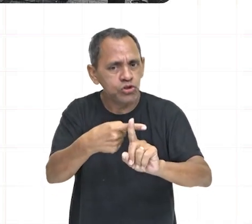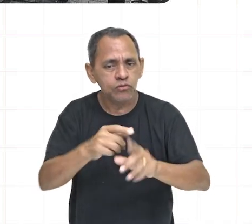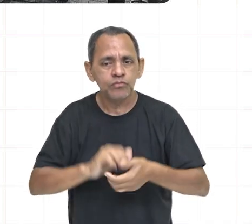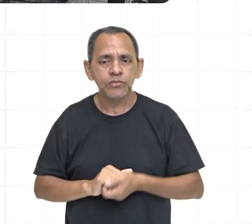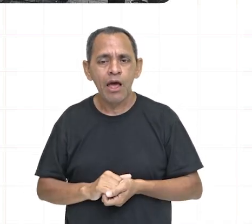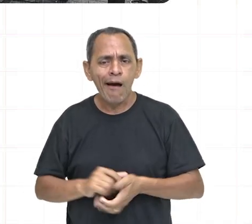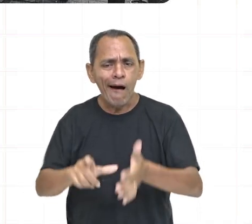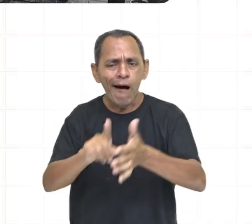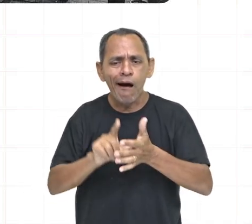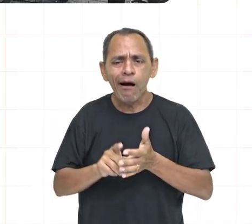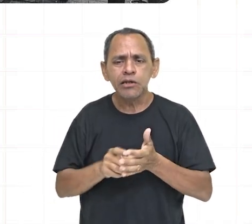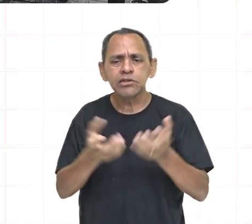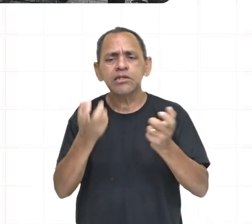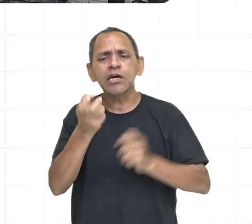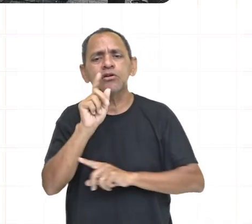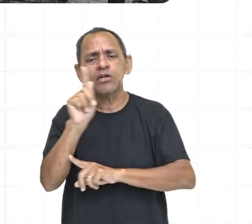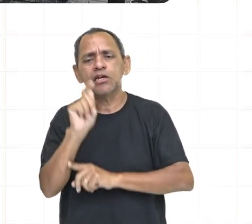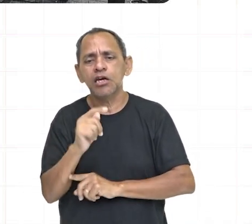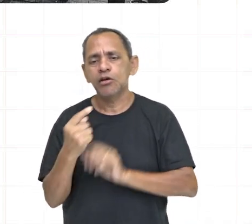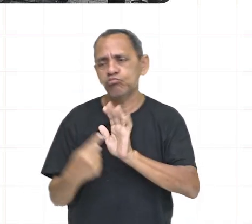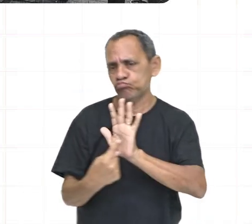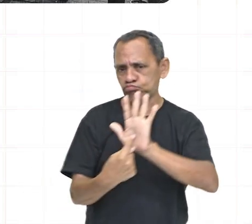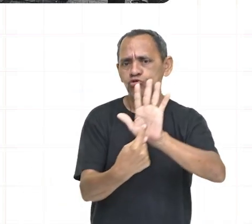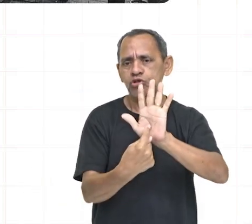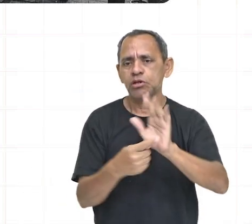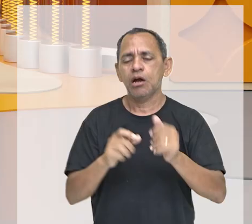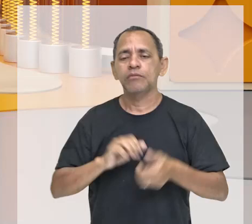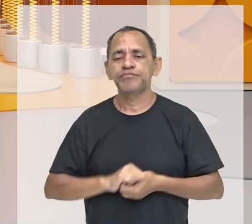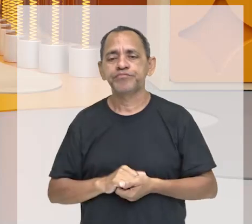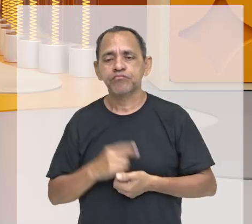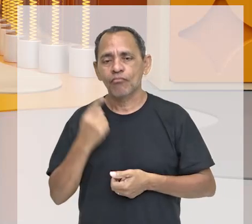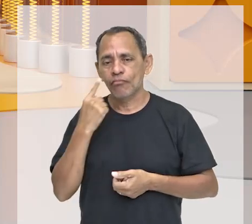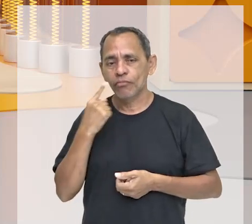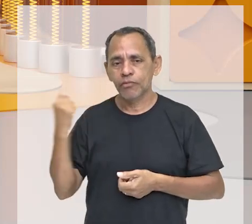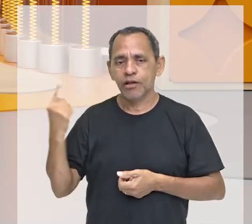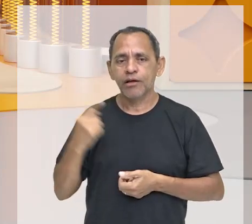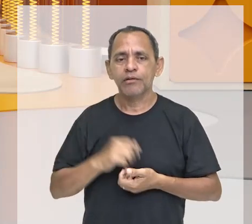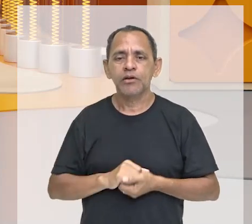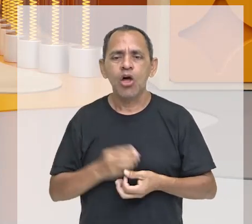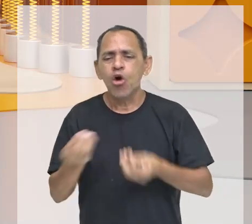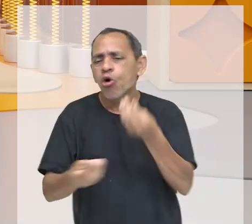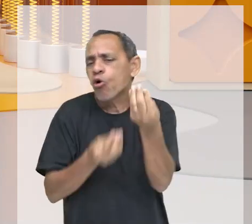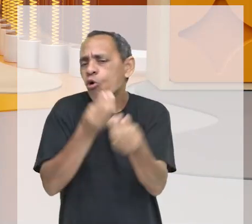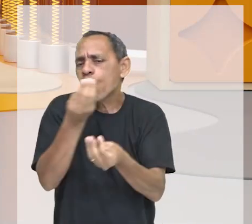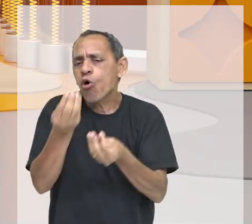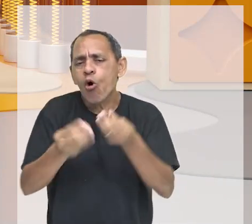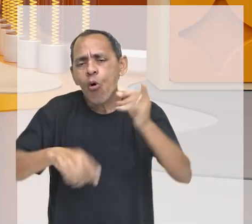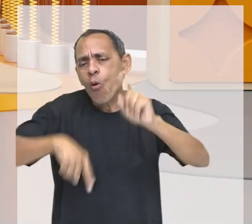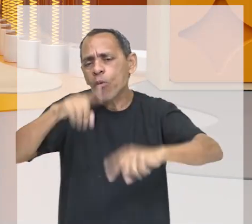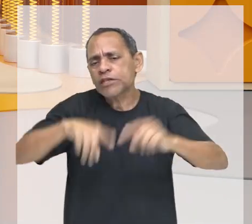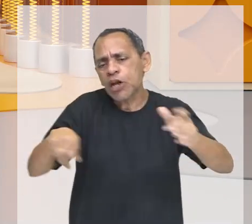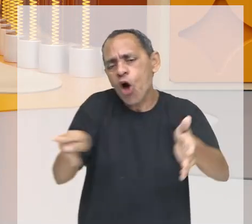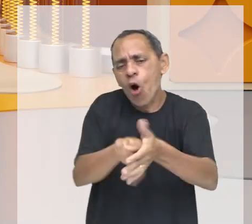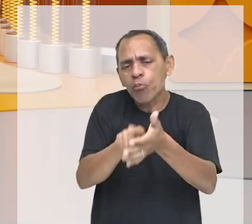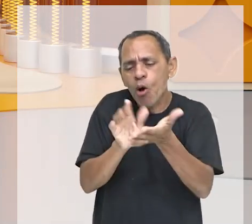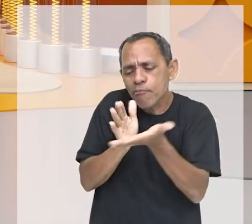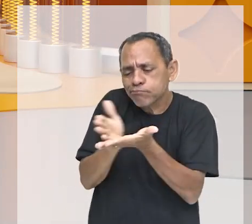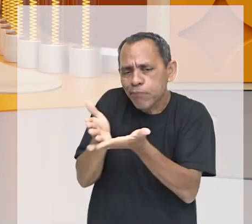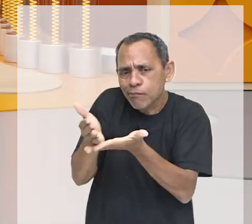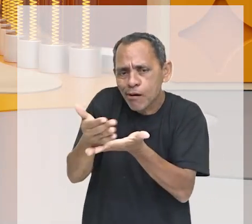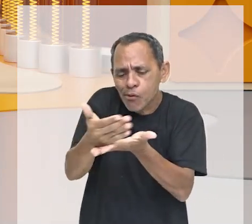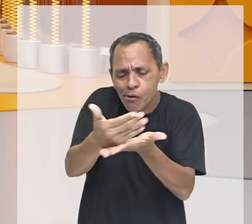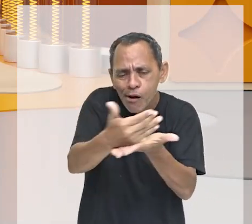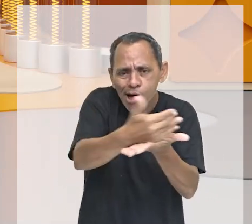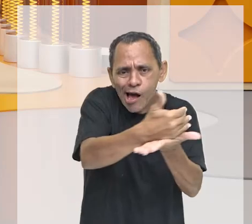muito bacana, como que funcionava uma debulhadeira, né? Vejam, esta